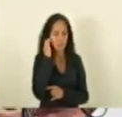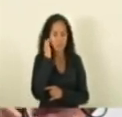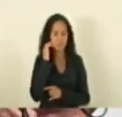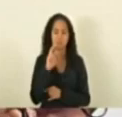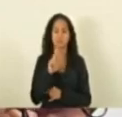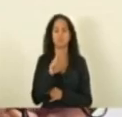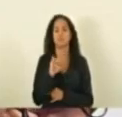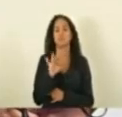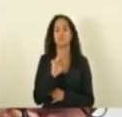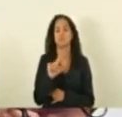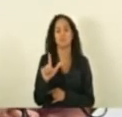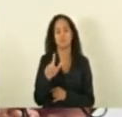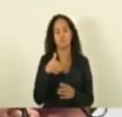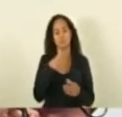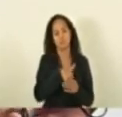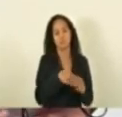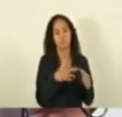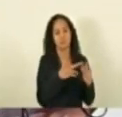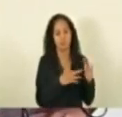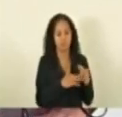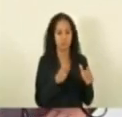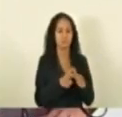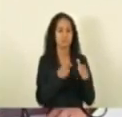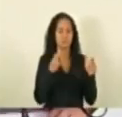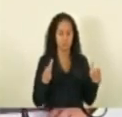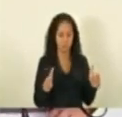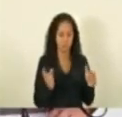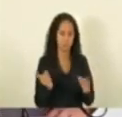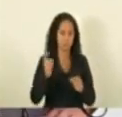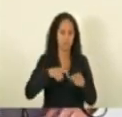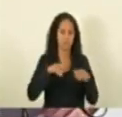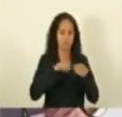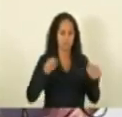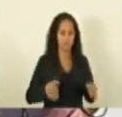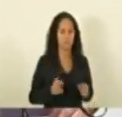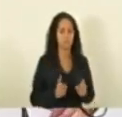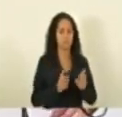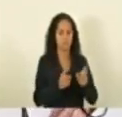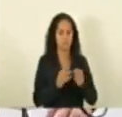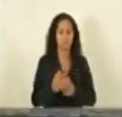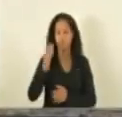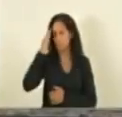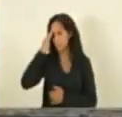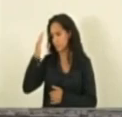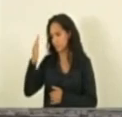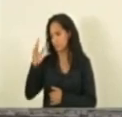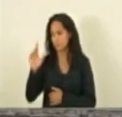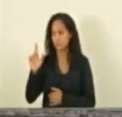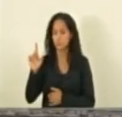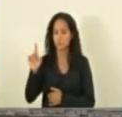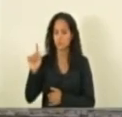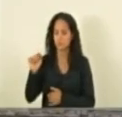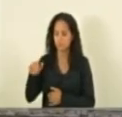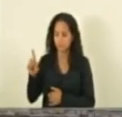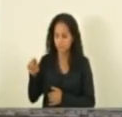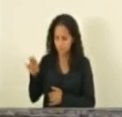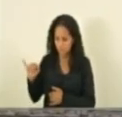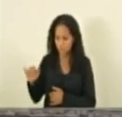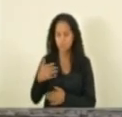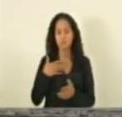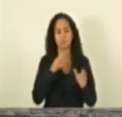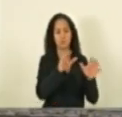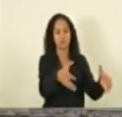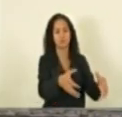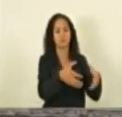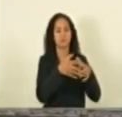Com o relator, tendo maioria na Comissão de Justiça, devolvo a mesa, senhor presidente, para prosseguir a matéria. Obrigado, deputado Gandini. Convoco a comissão de